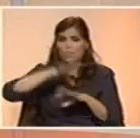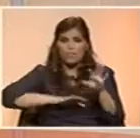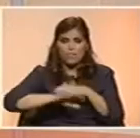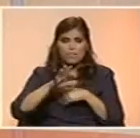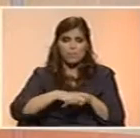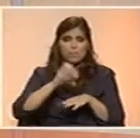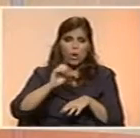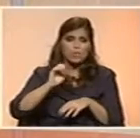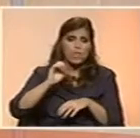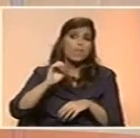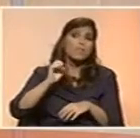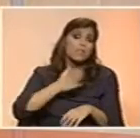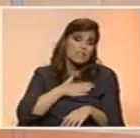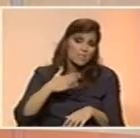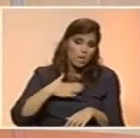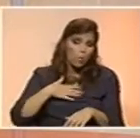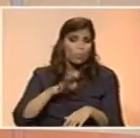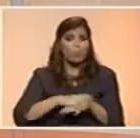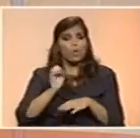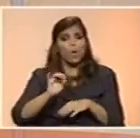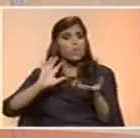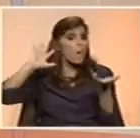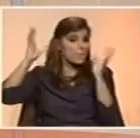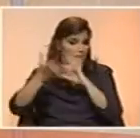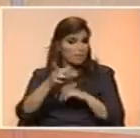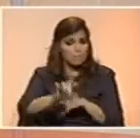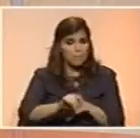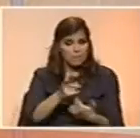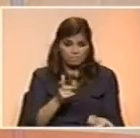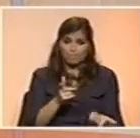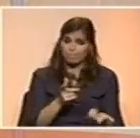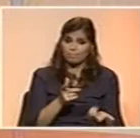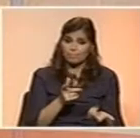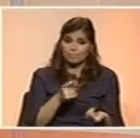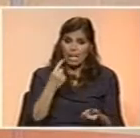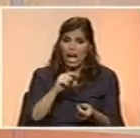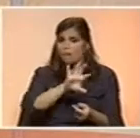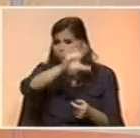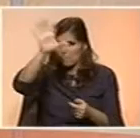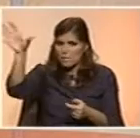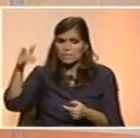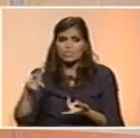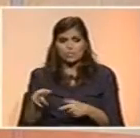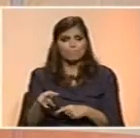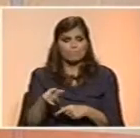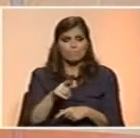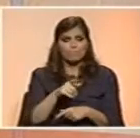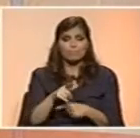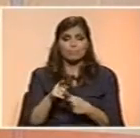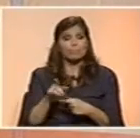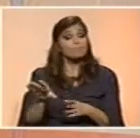questões ambientais também, por uma série de razões que há vários países que estão a assumir a